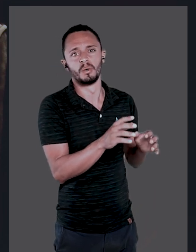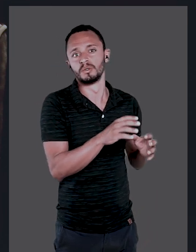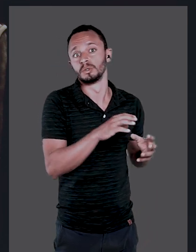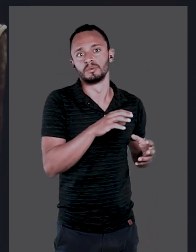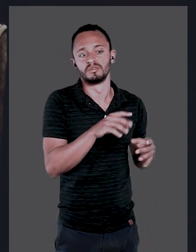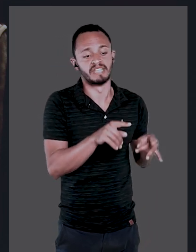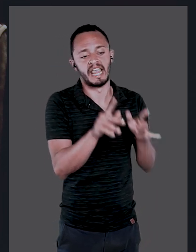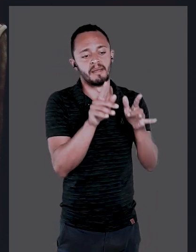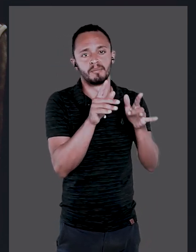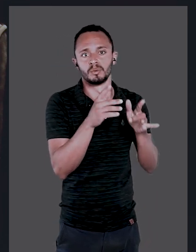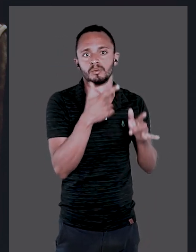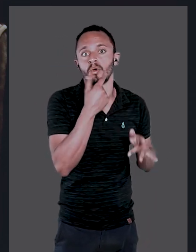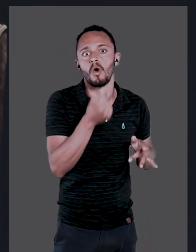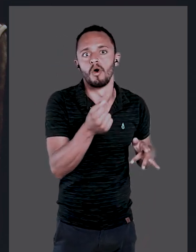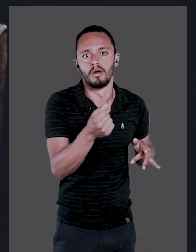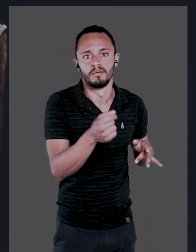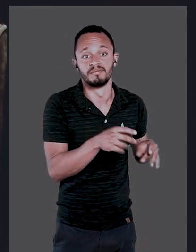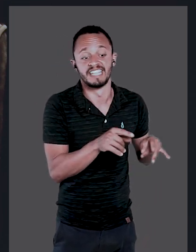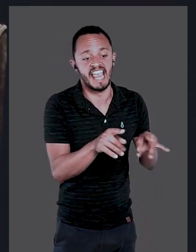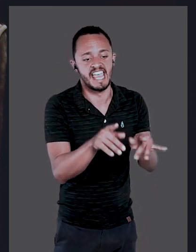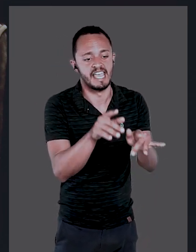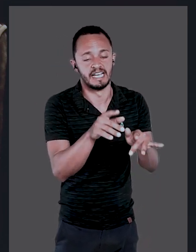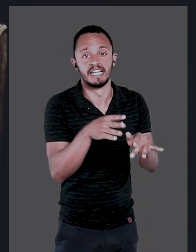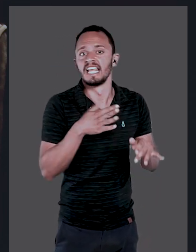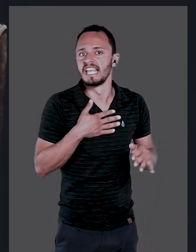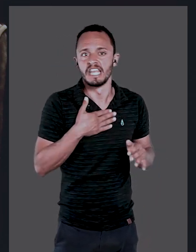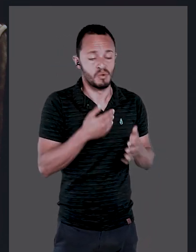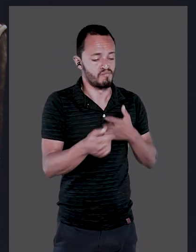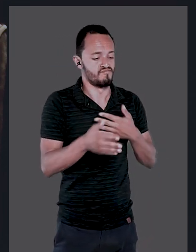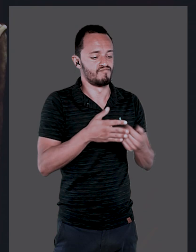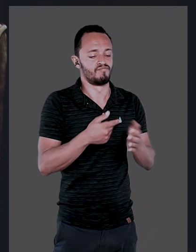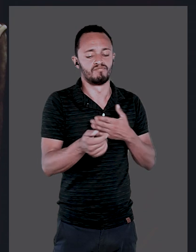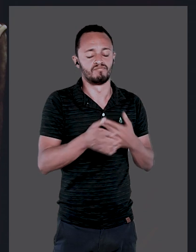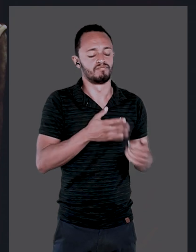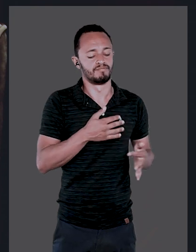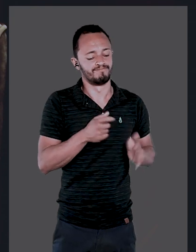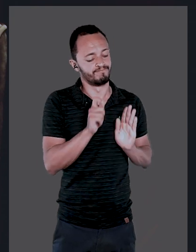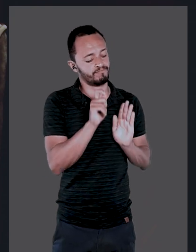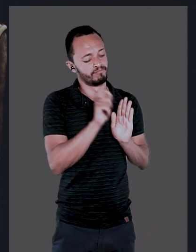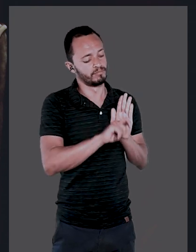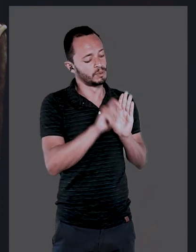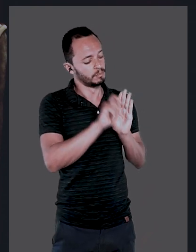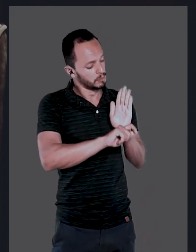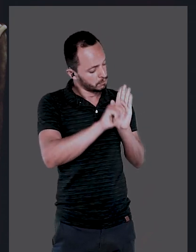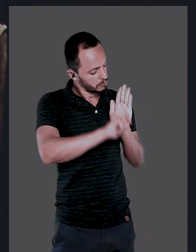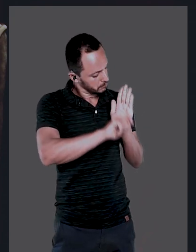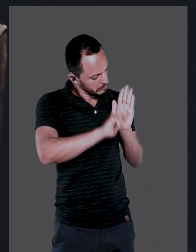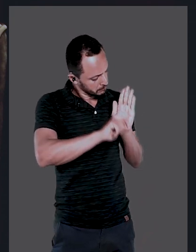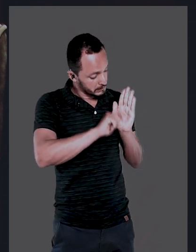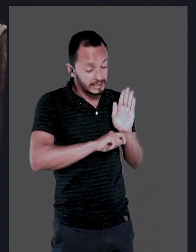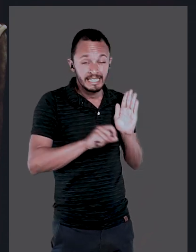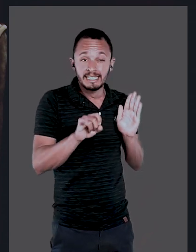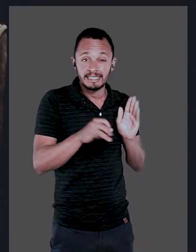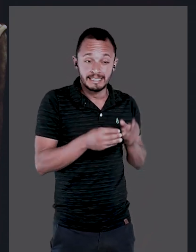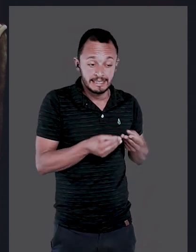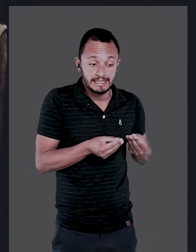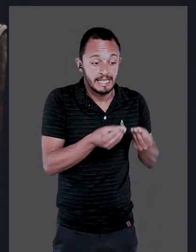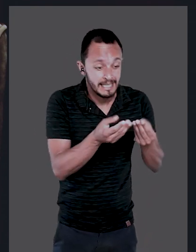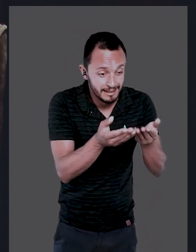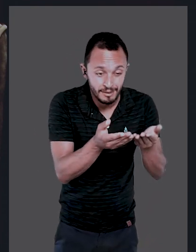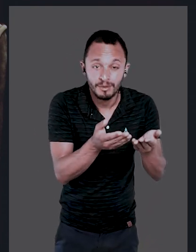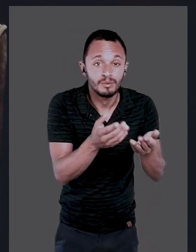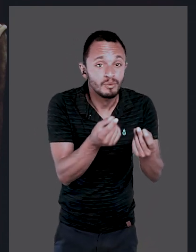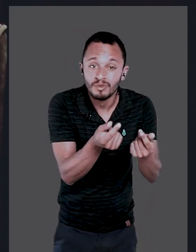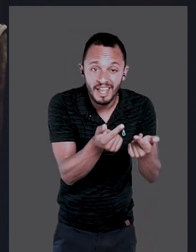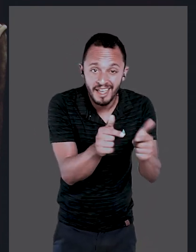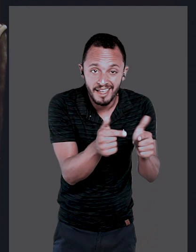fim dos tempos e dos homens e das terras, eu continuei sempre a escrever. Achei que se não der